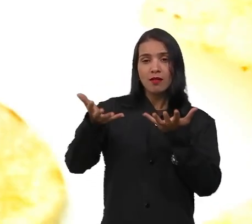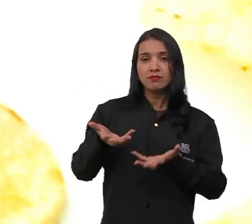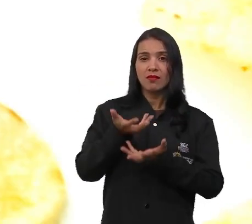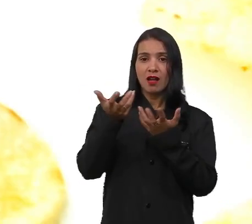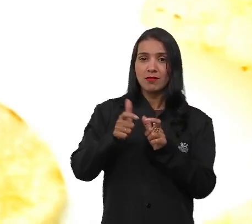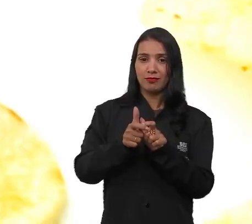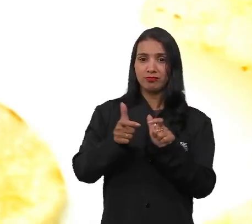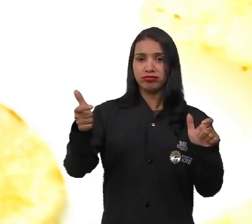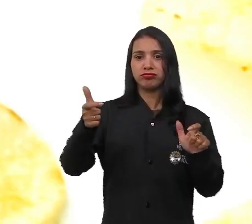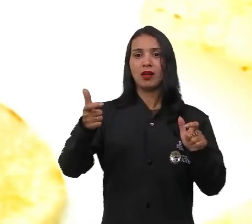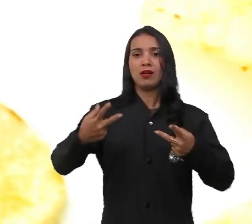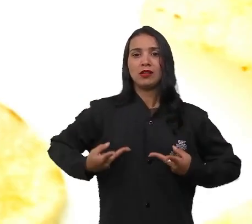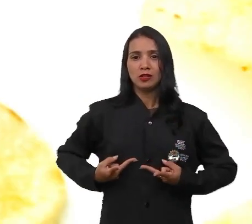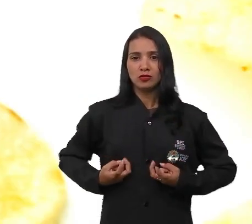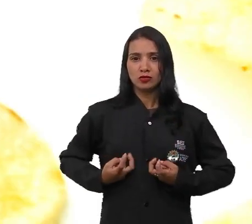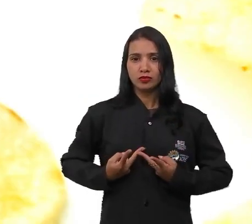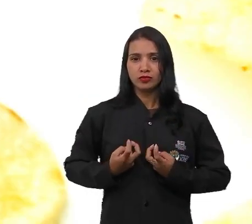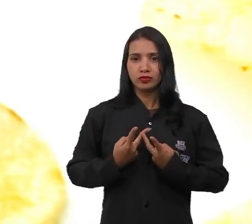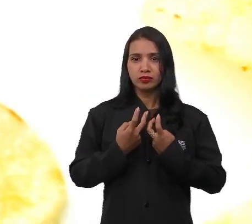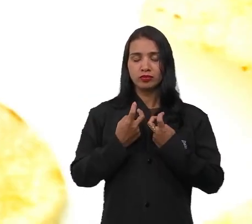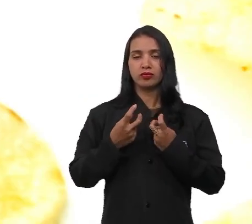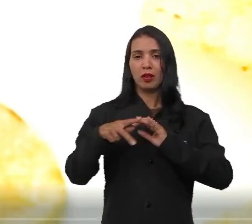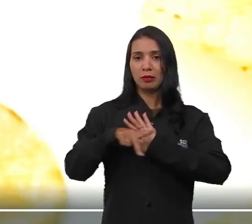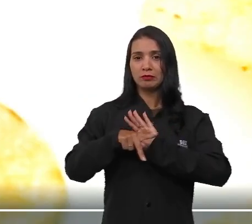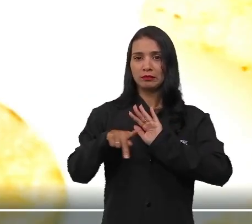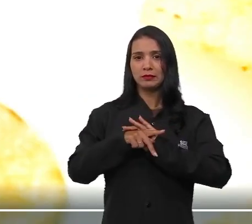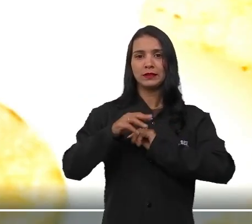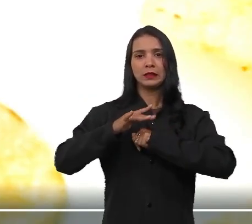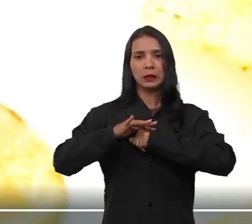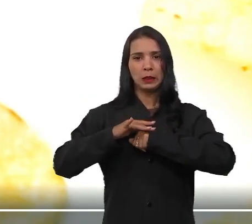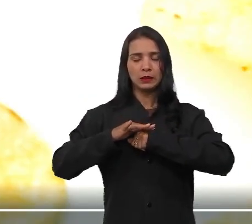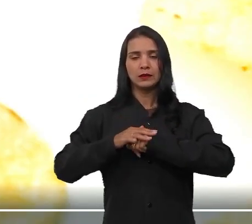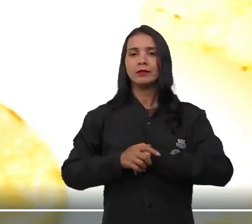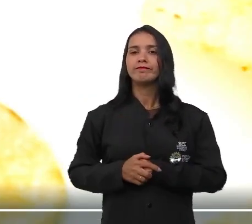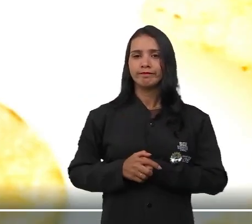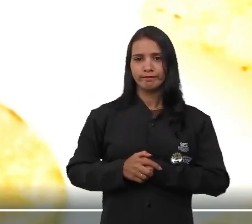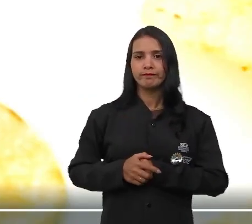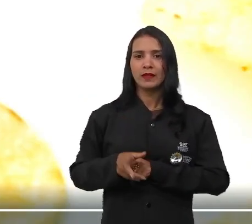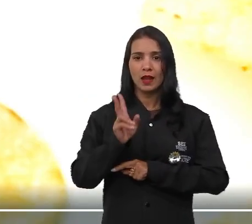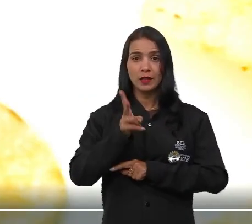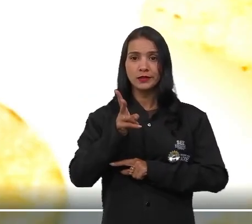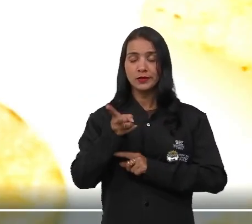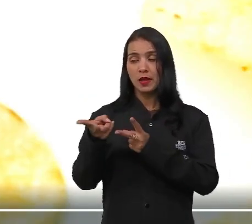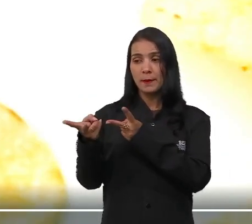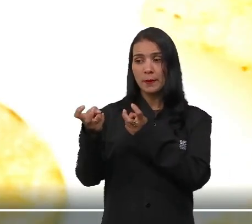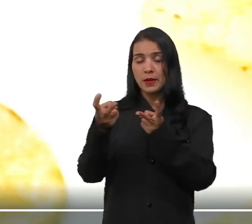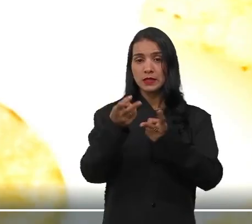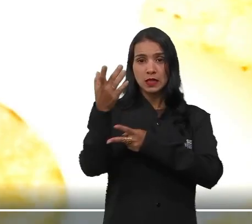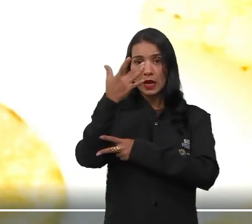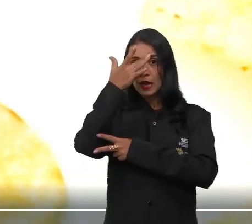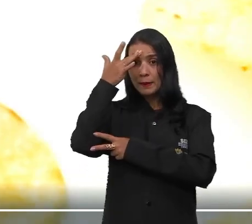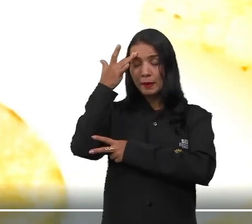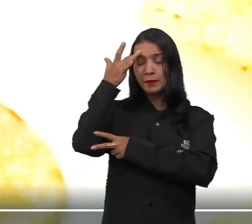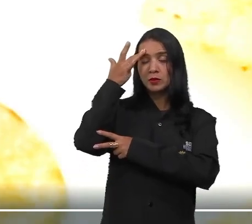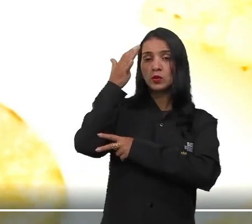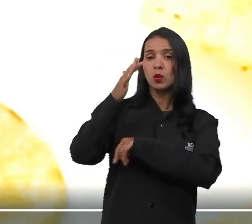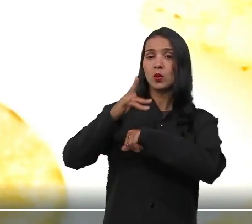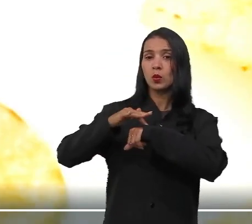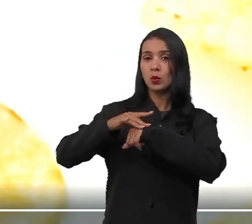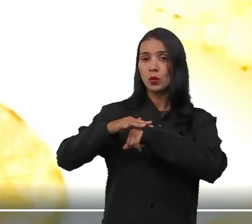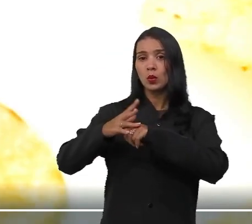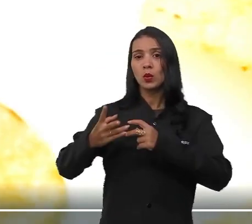gente tem visto, né, cada vez mais a quantidade de pacientes oncológicos, né, ali de pacientes que possuem, né,